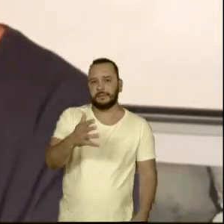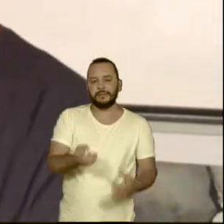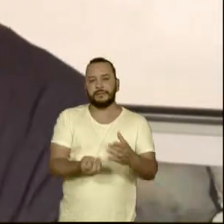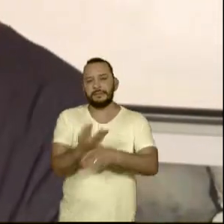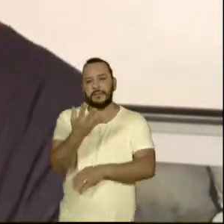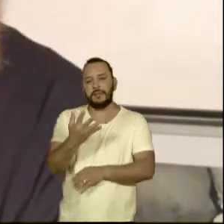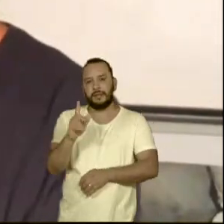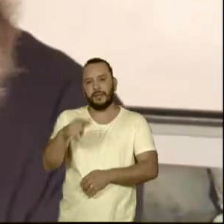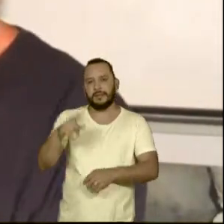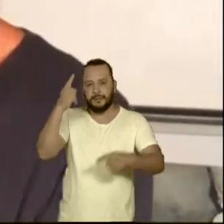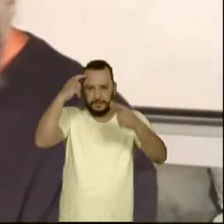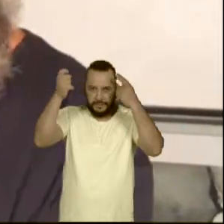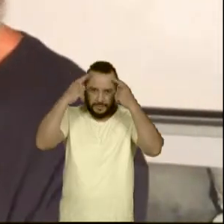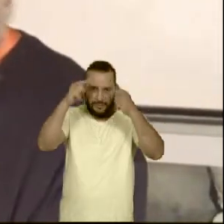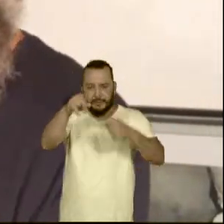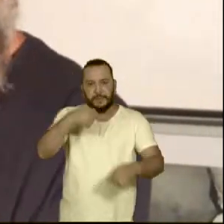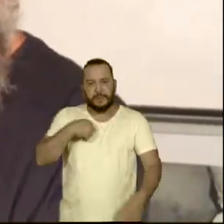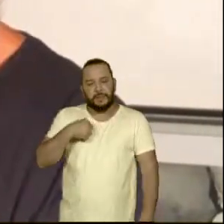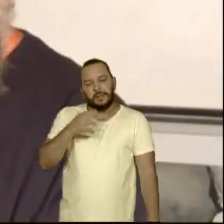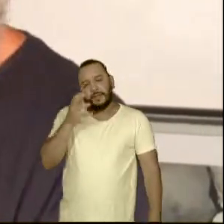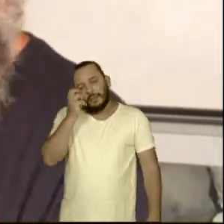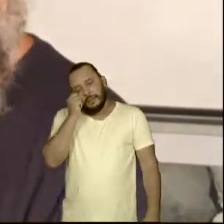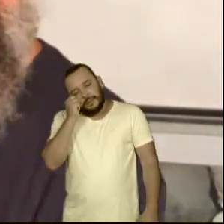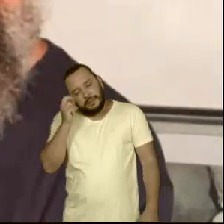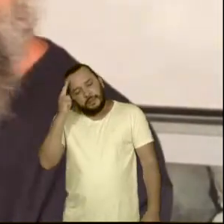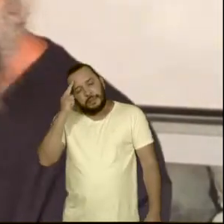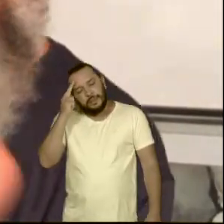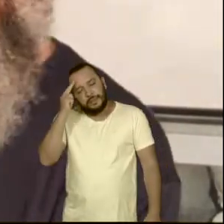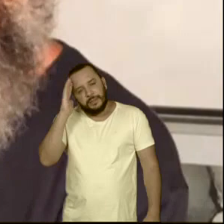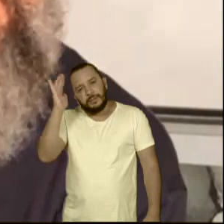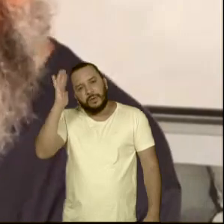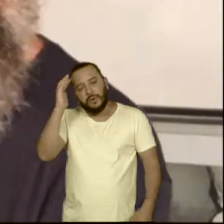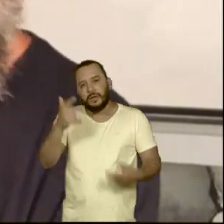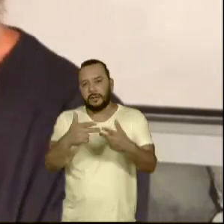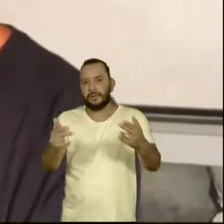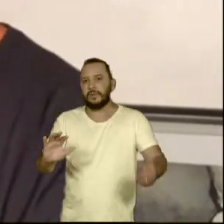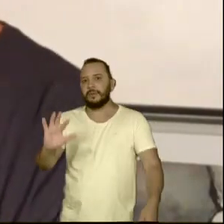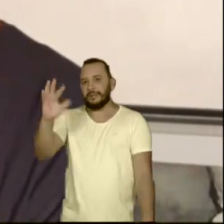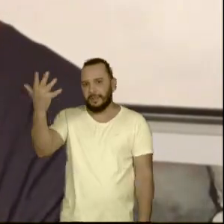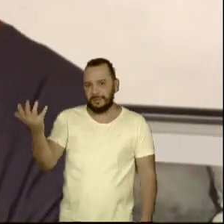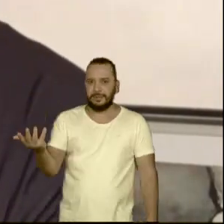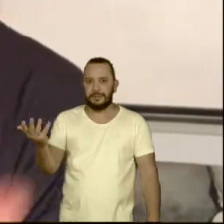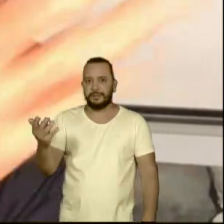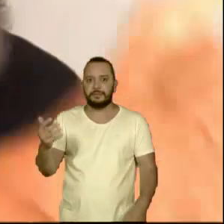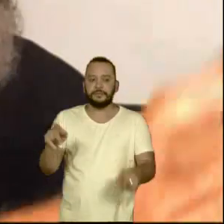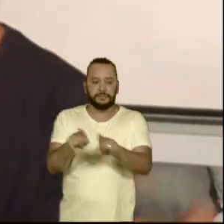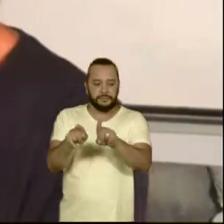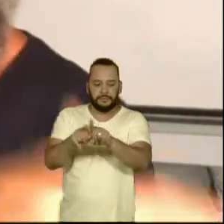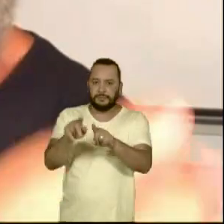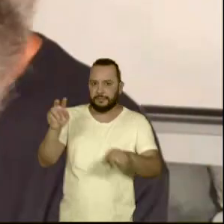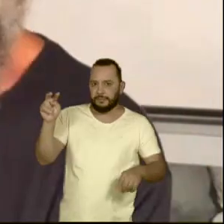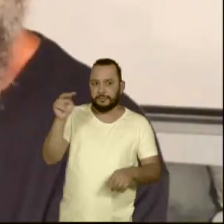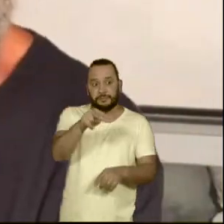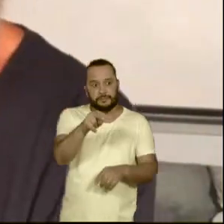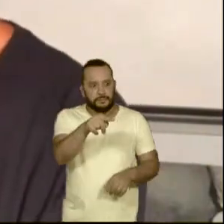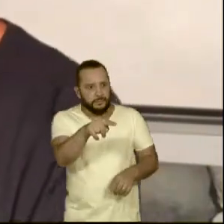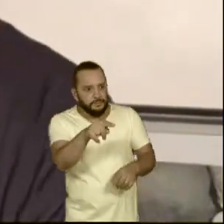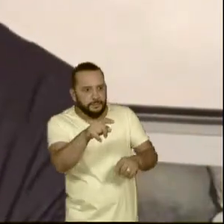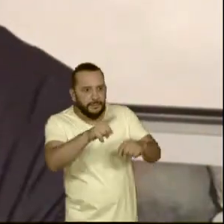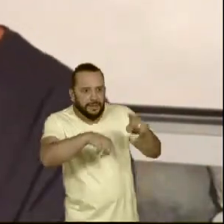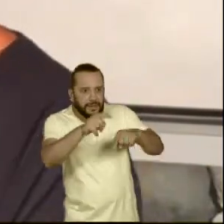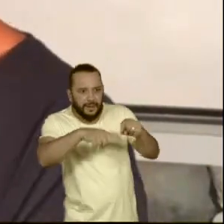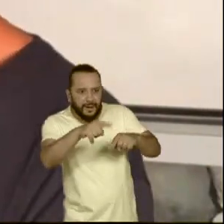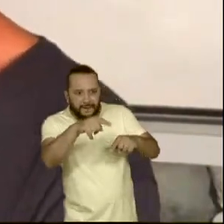criatividade vai desde você dormindo, teve um sonho e a coisa acontece, tá? até você olhar para um objeto e virar alguma outra